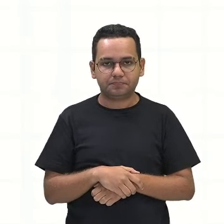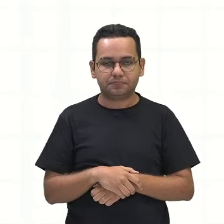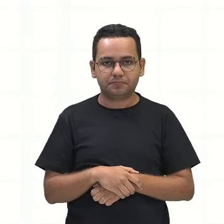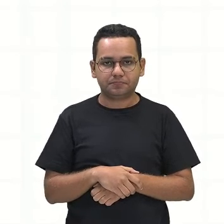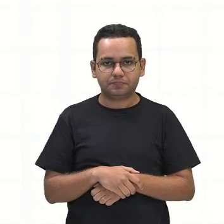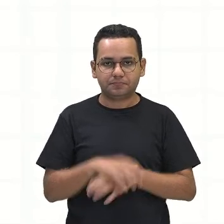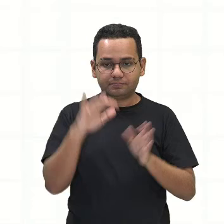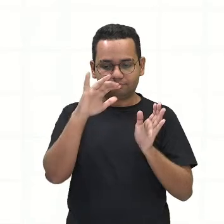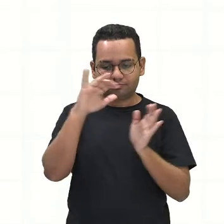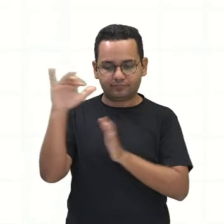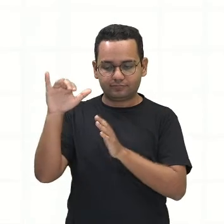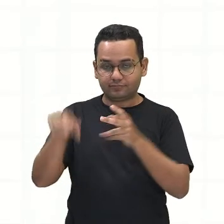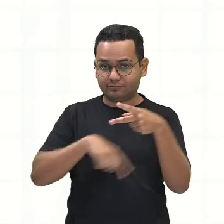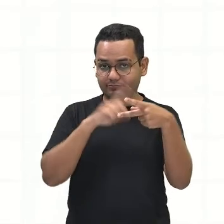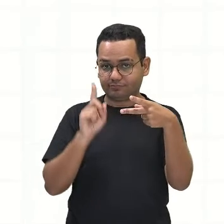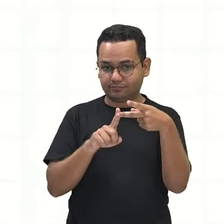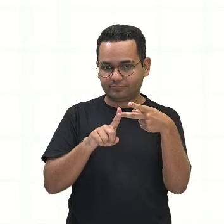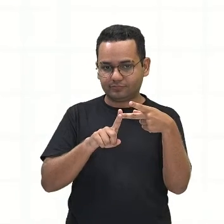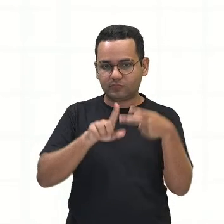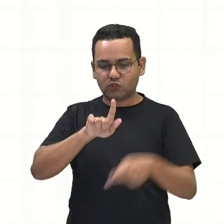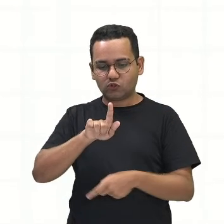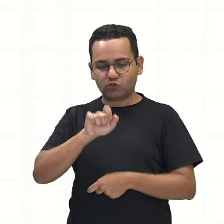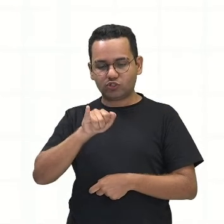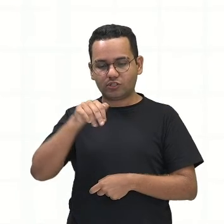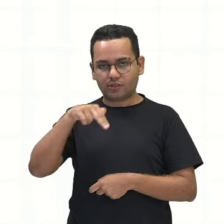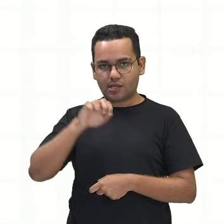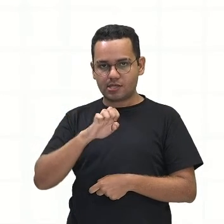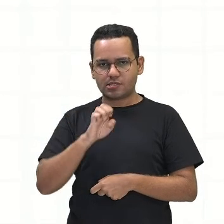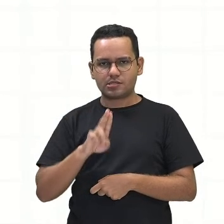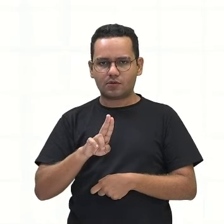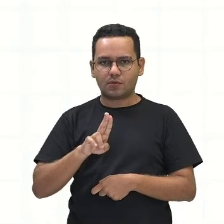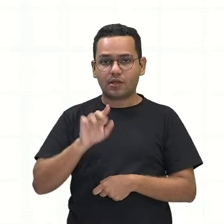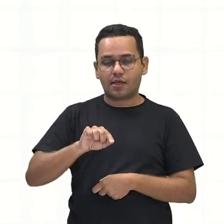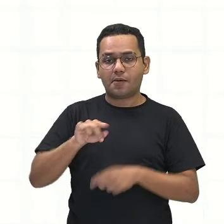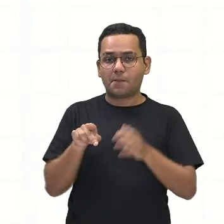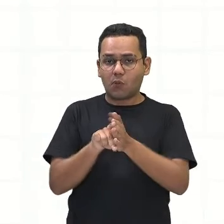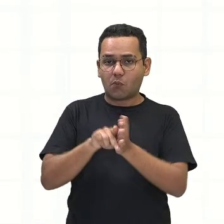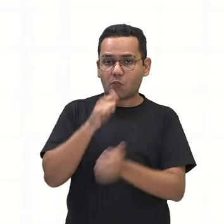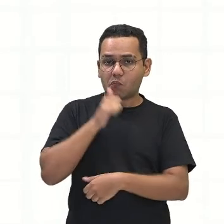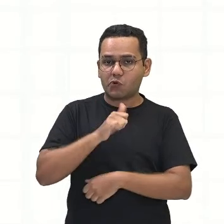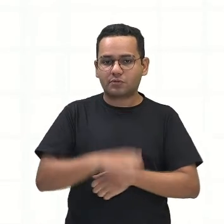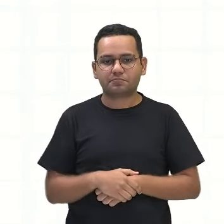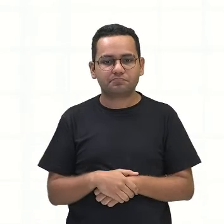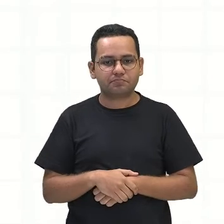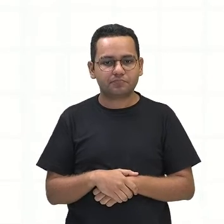o gineceu, parte feminina da flor. É o conjunto